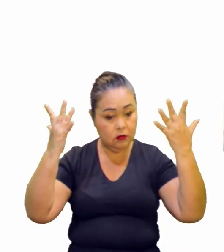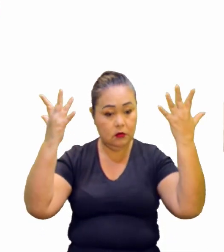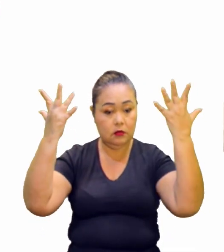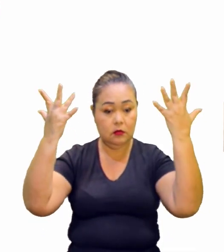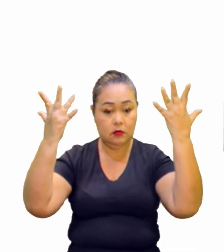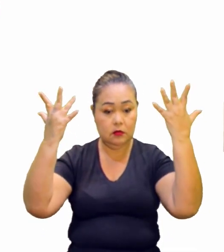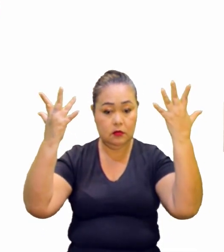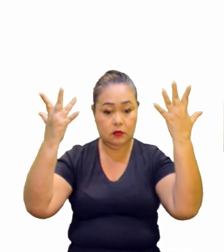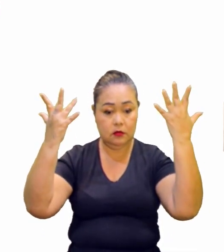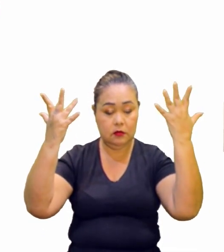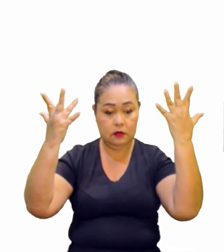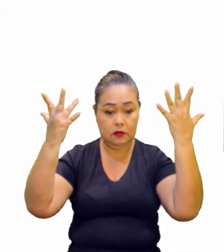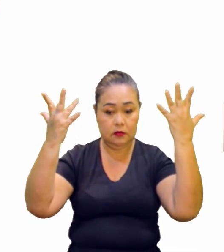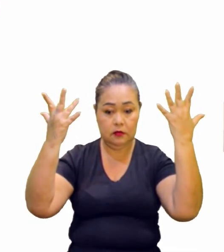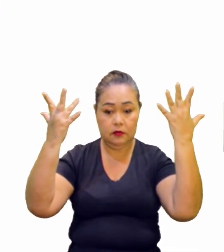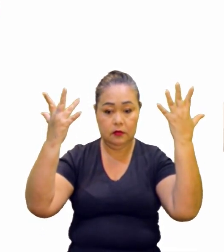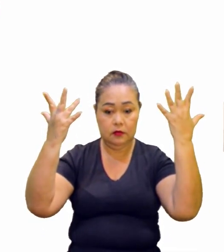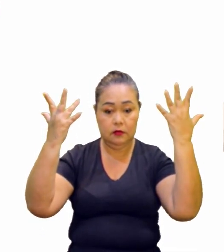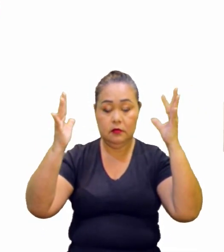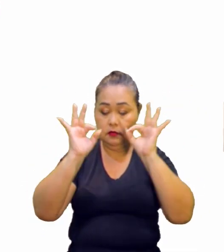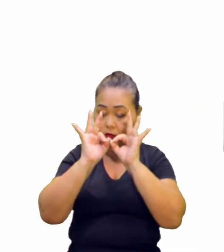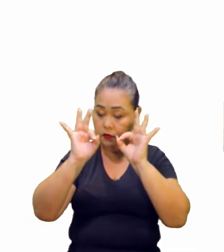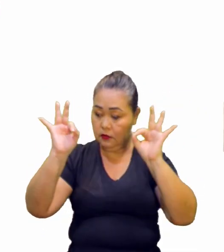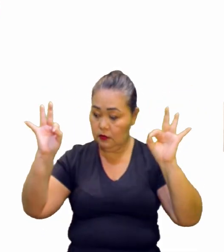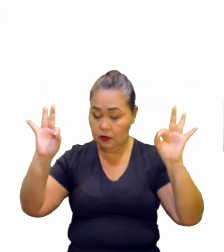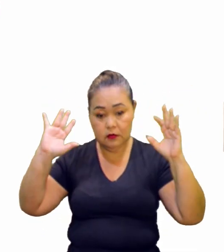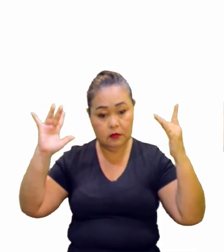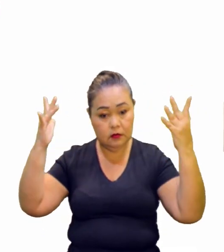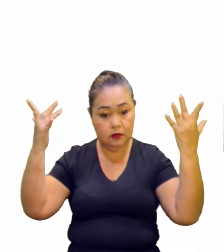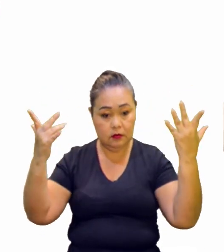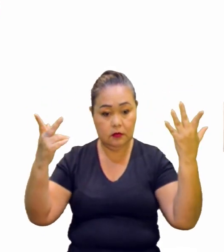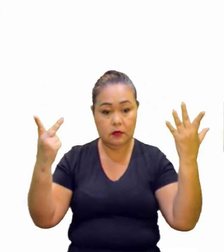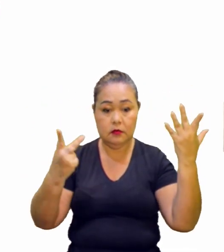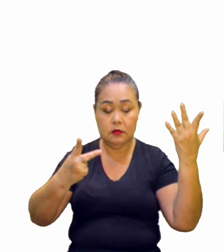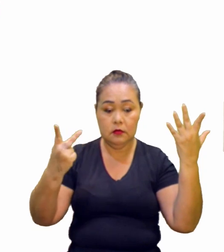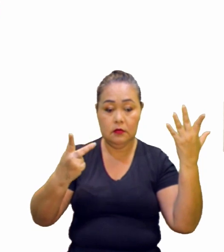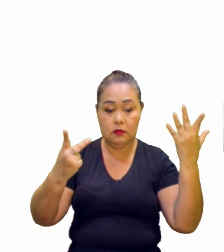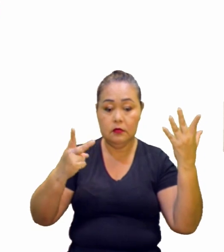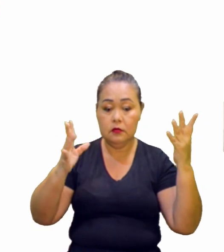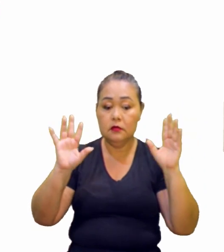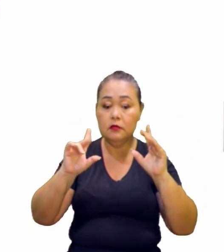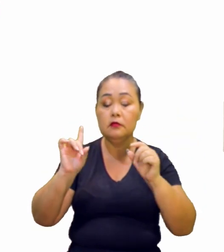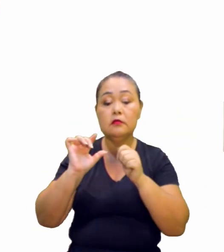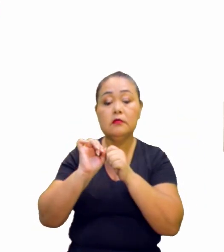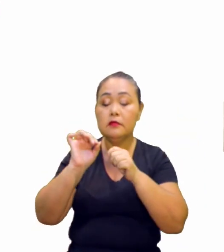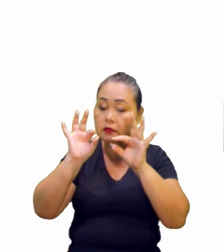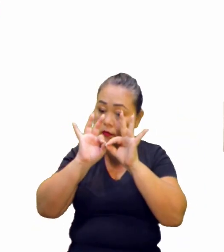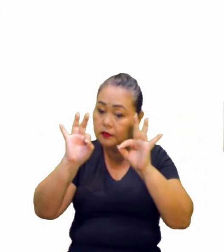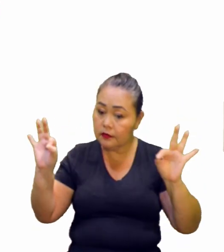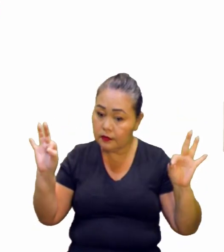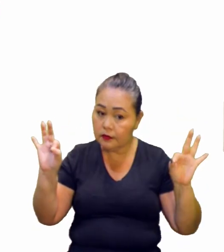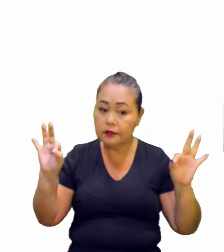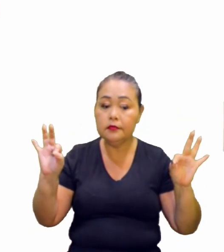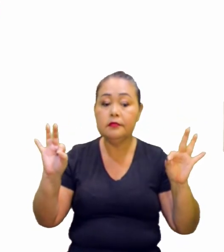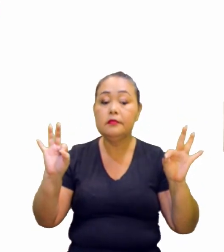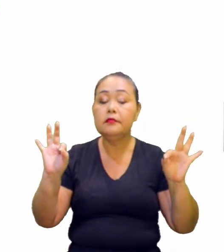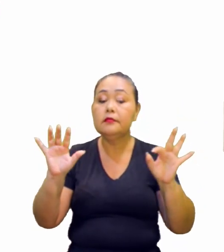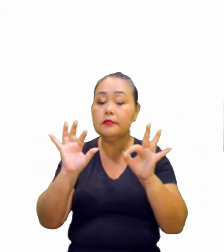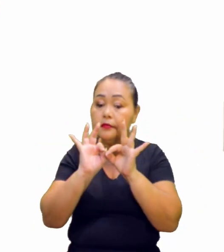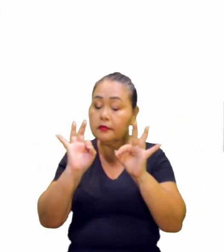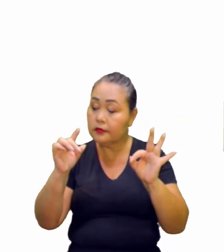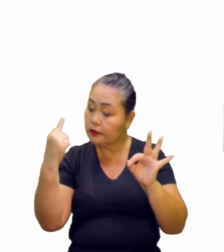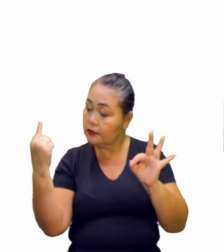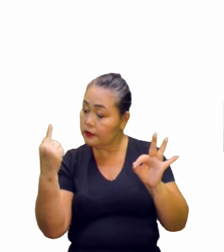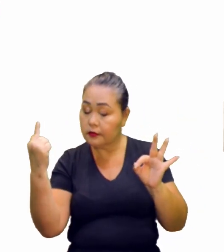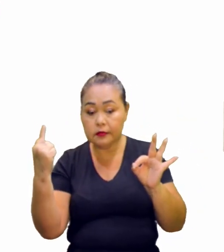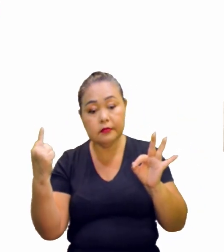linha dupla, né? A gente já falou, deve ter tido uma aula sobre isso aí, as linhas duplas ou uma linha individual, que você vai ter num indivíduo